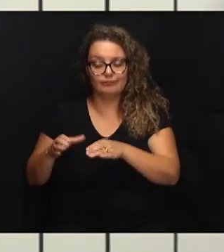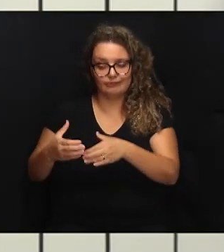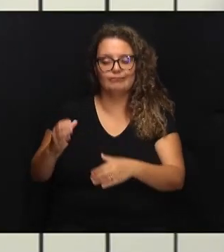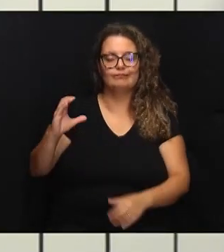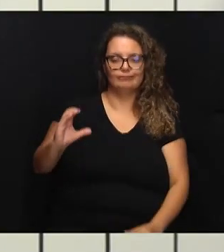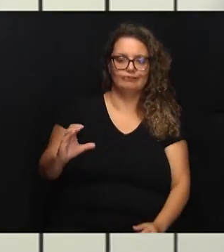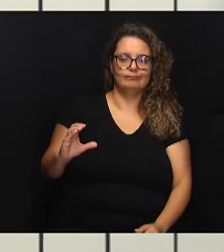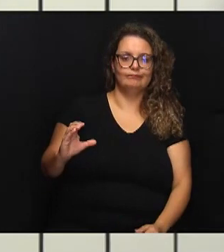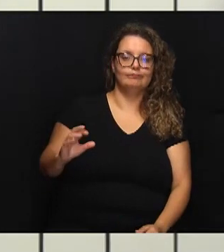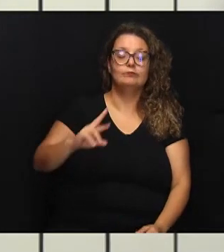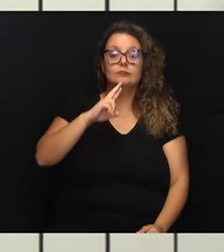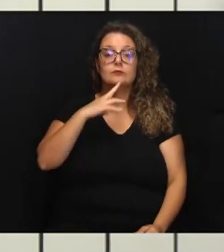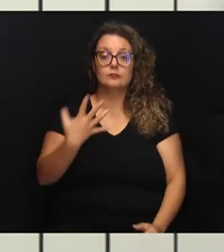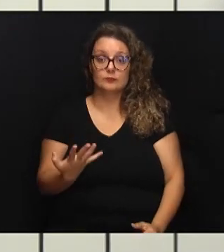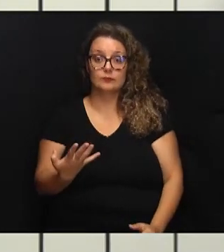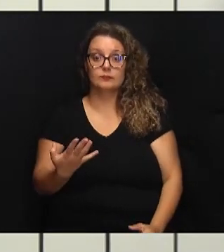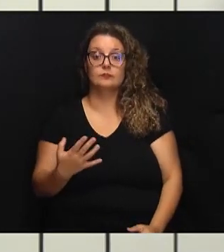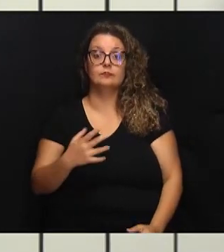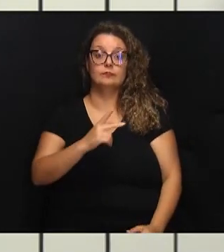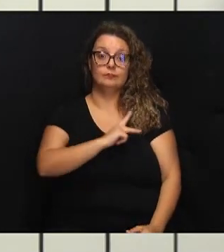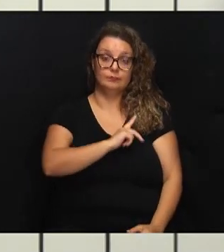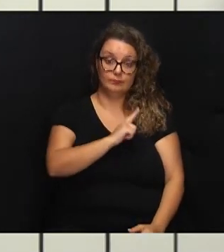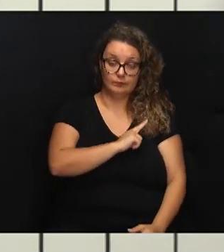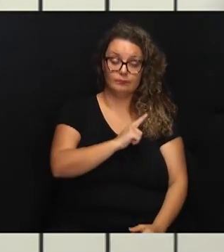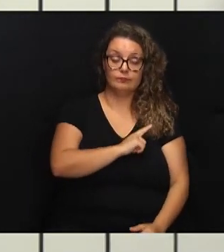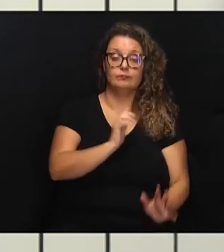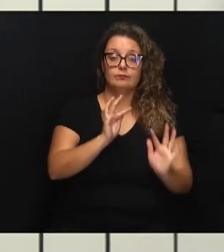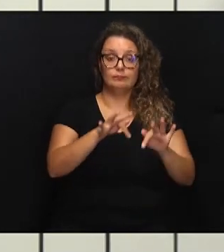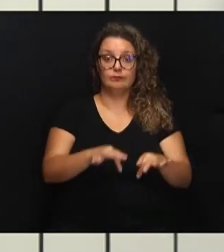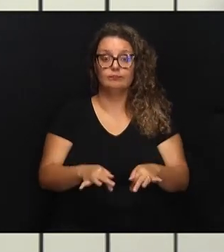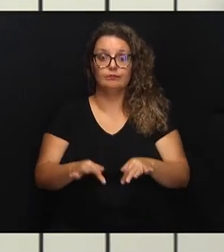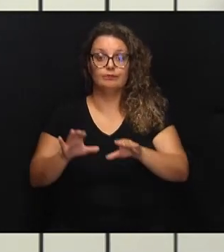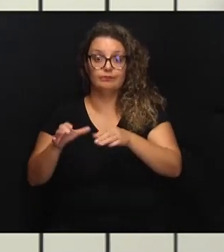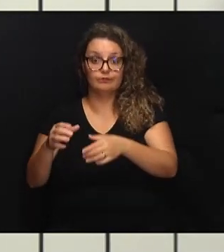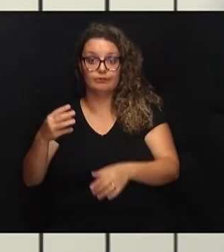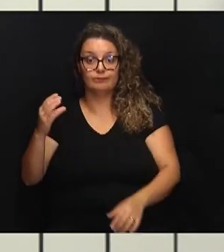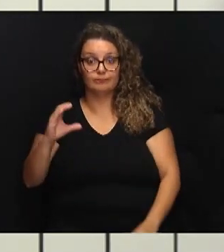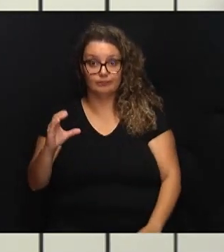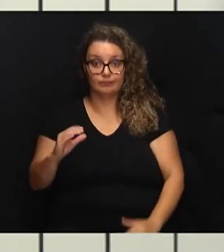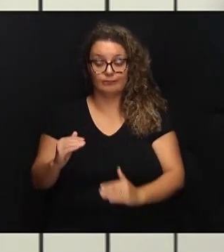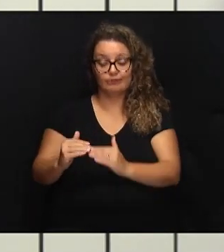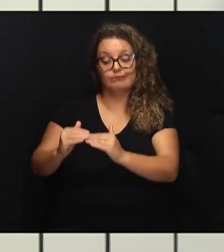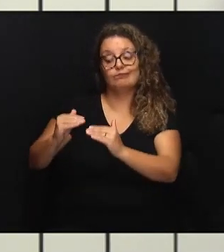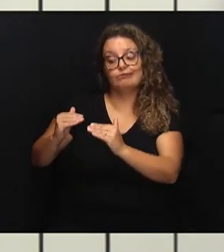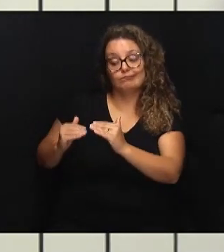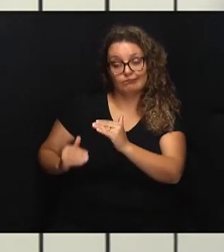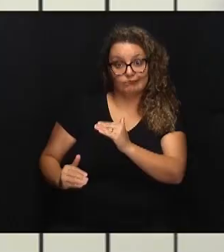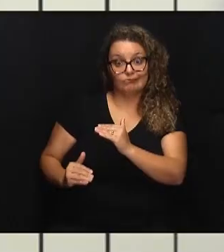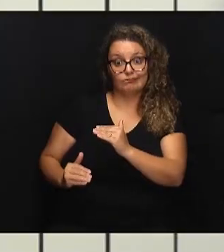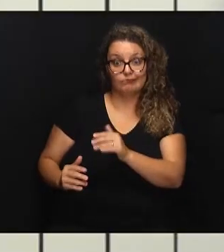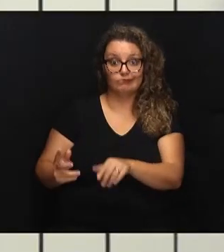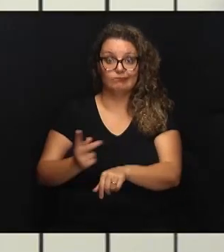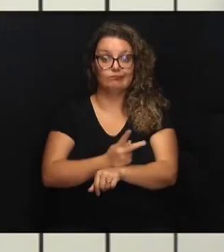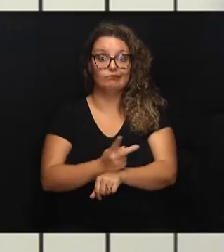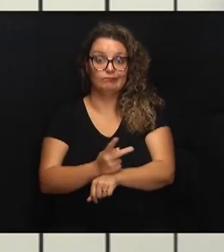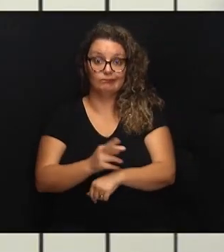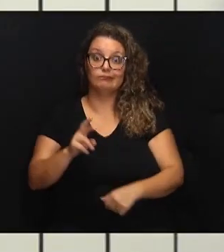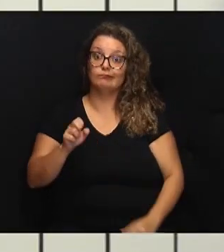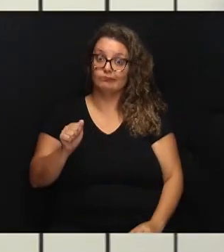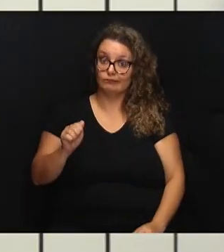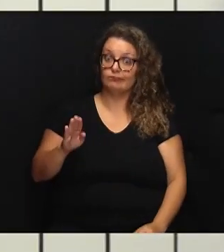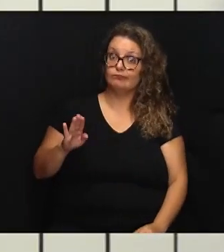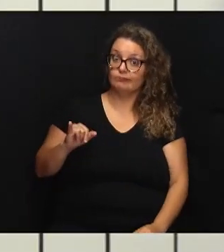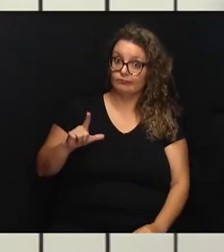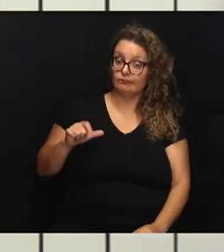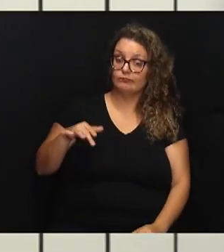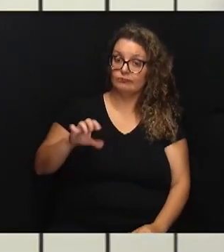resultado, o Bugre terminou a primeira rodada da Série C na parte de baixo da tabela e vai em busca da reabilitação